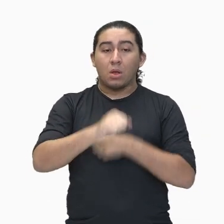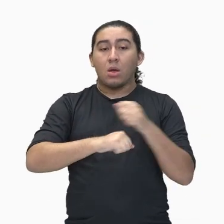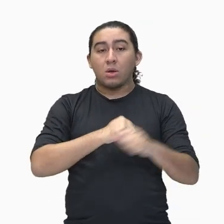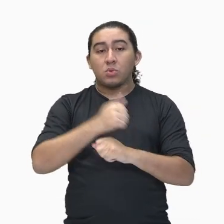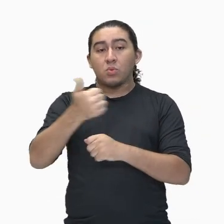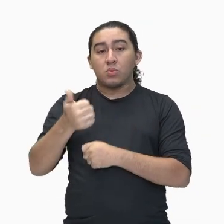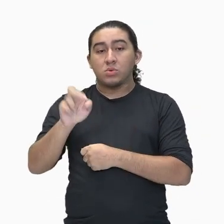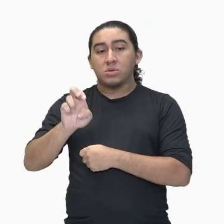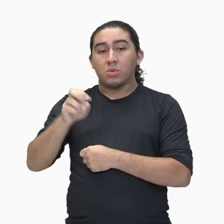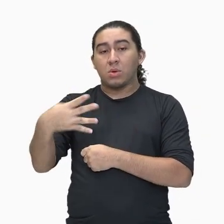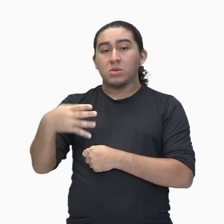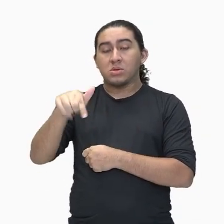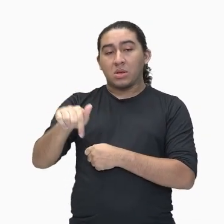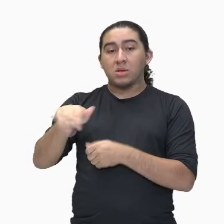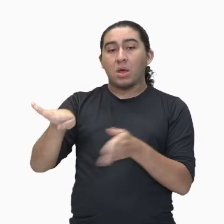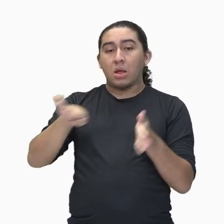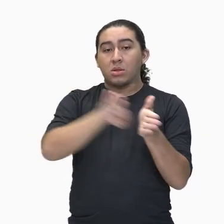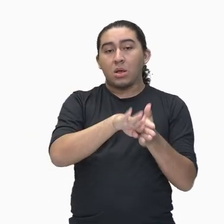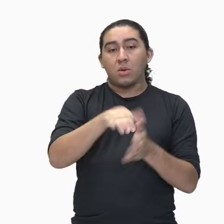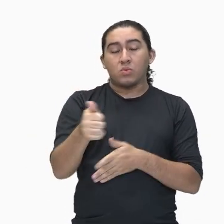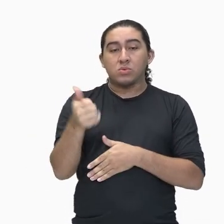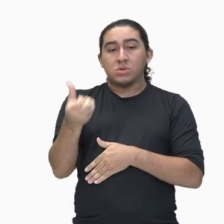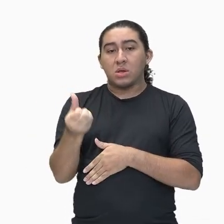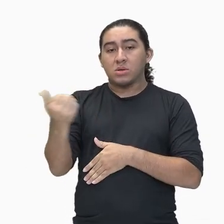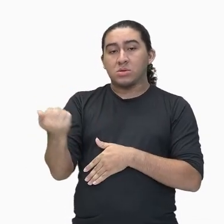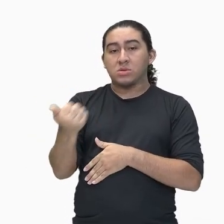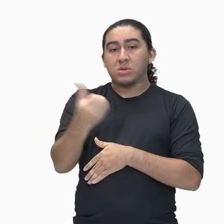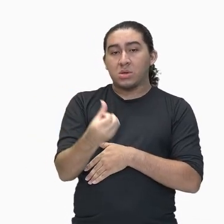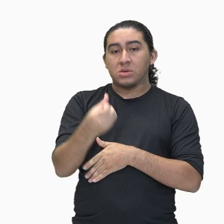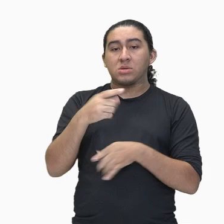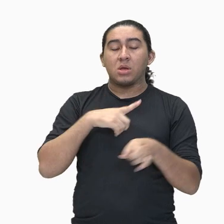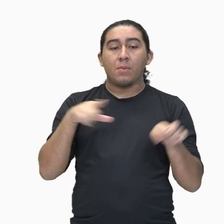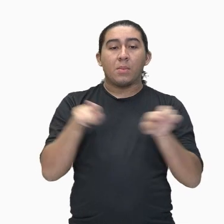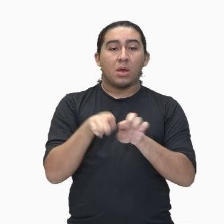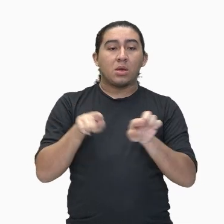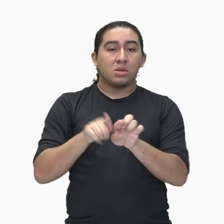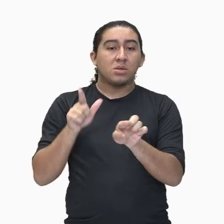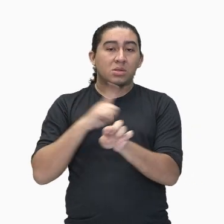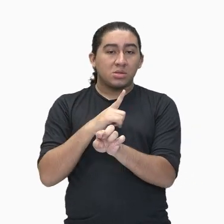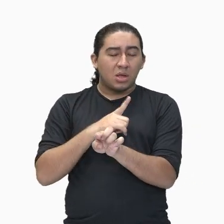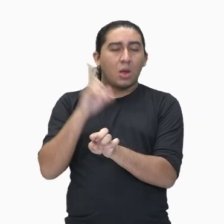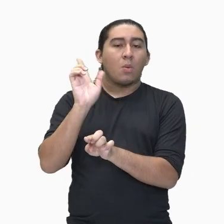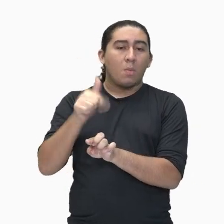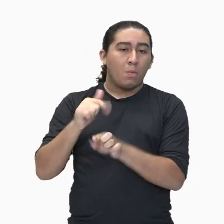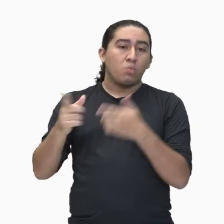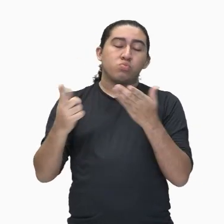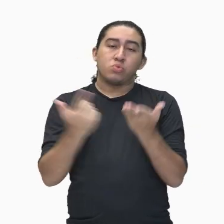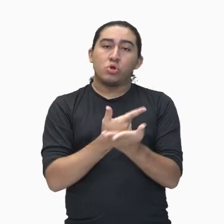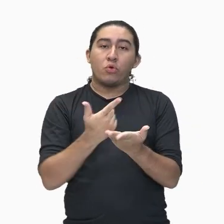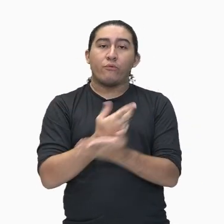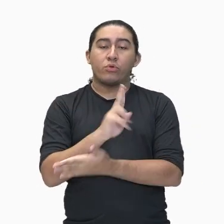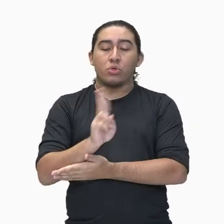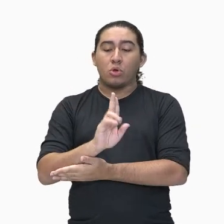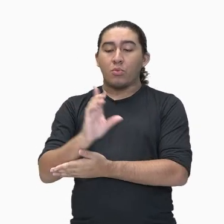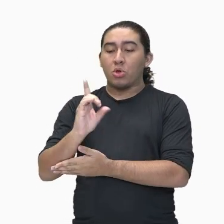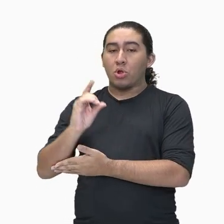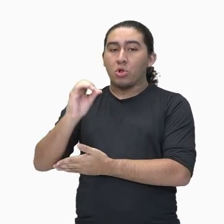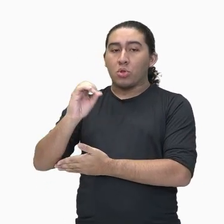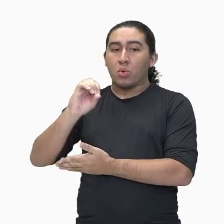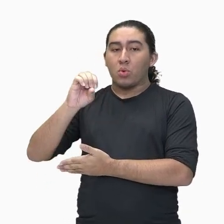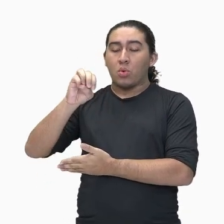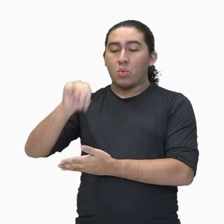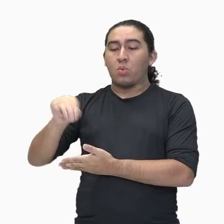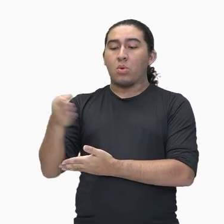a 1616. E ele teve uma obra muito notável, que foi Dom Quixote, que ele escreveu